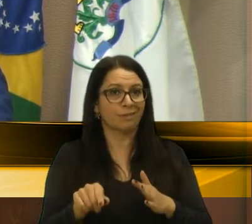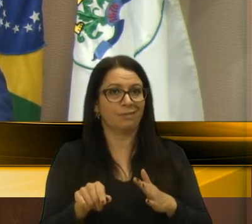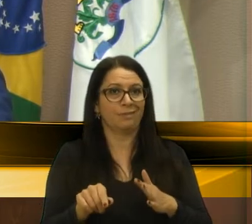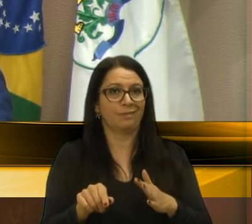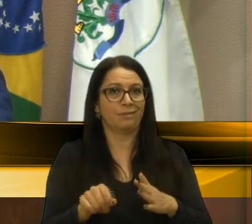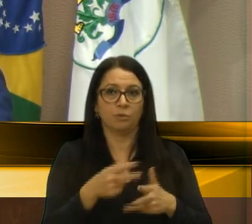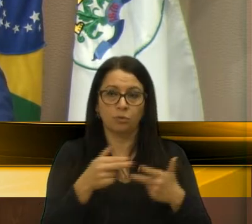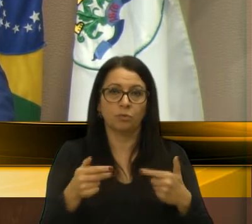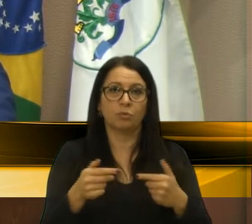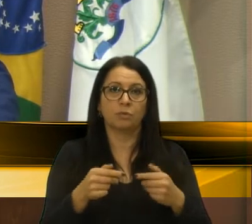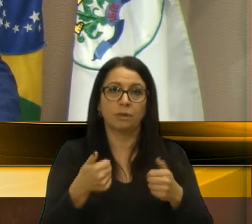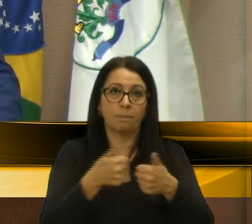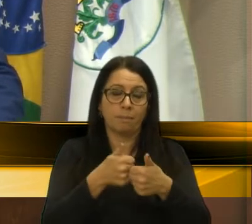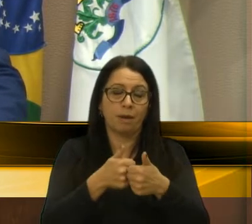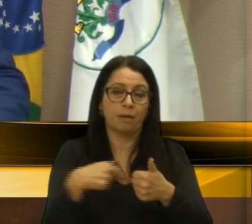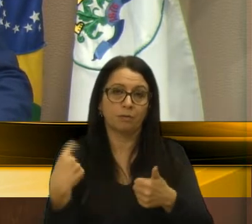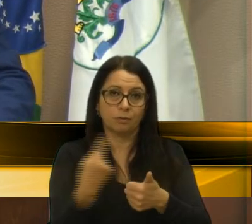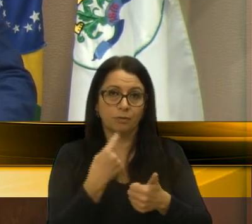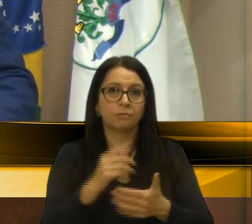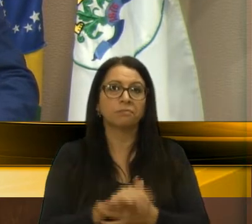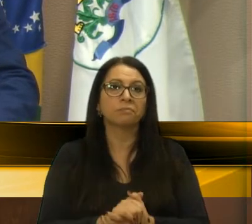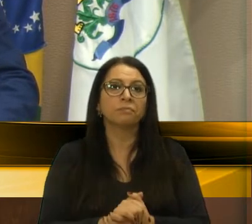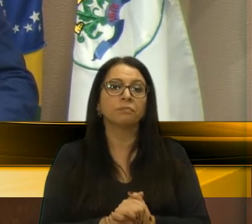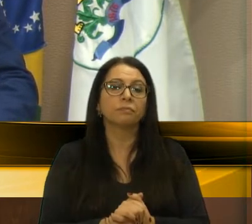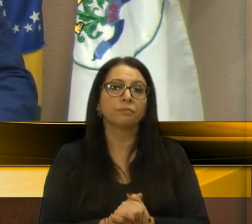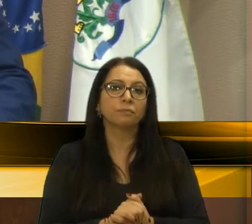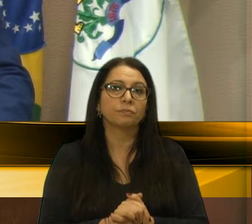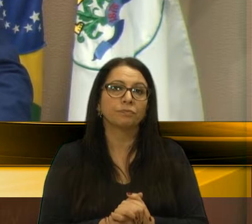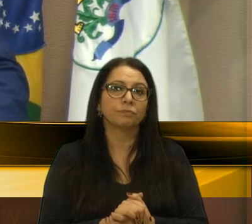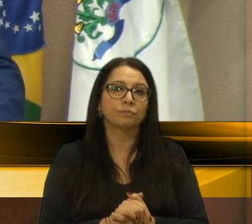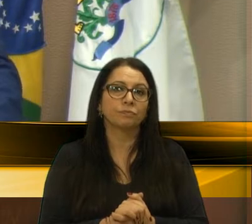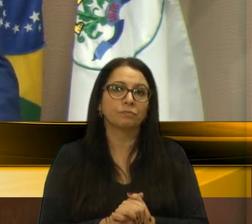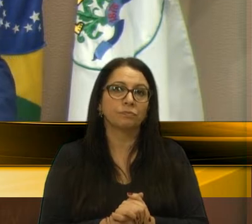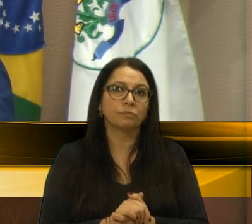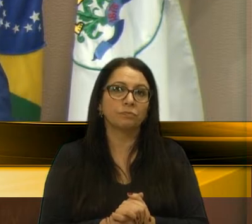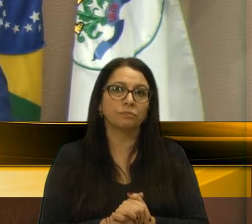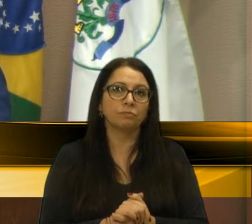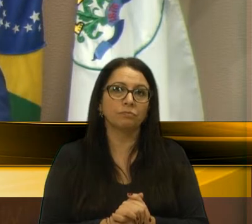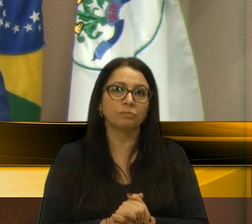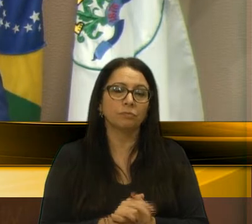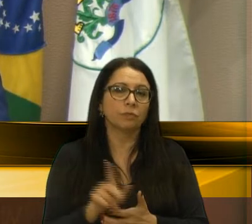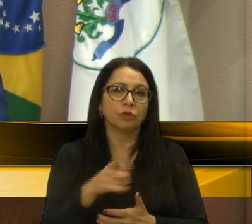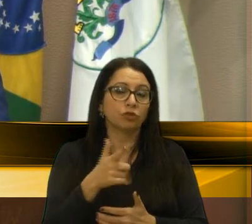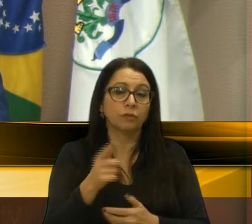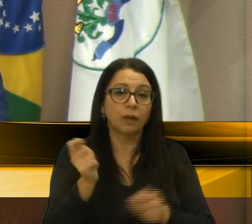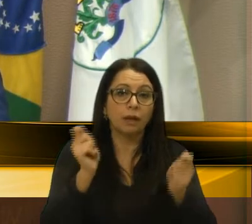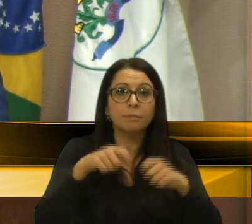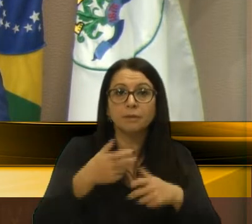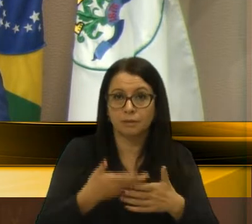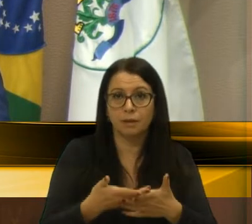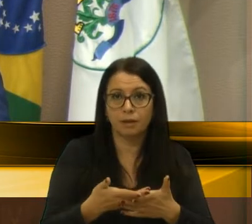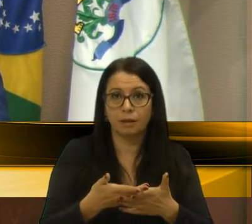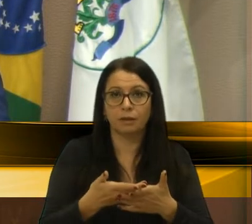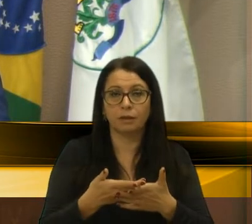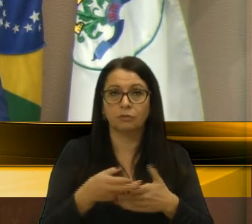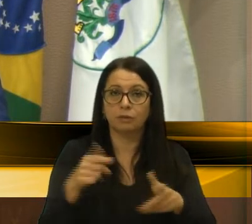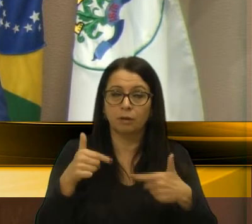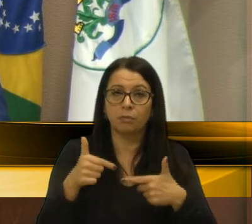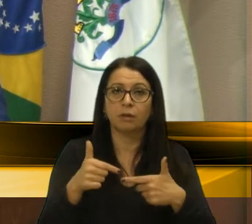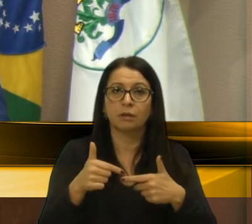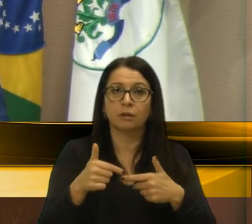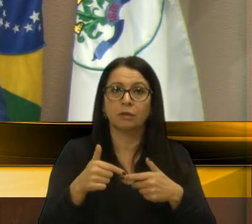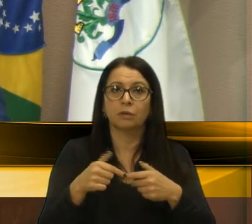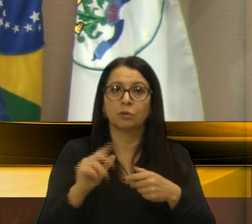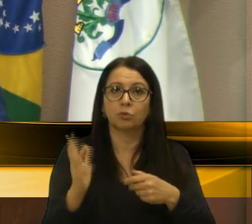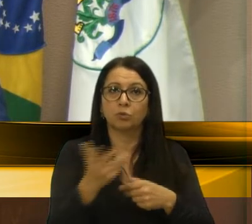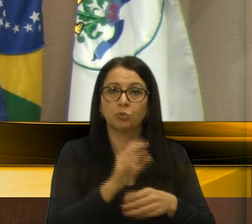Que são coisas bem próximas da gente. E se a gente não tiver a capacidade de trabalhar a